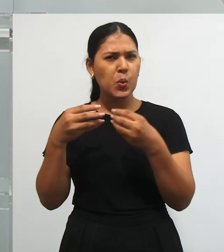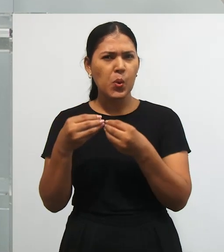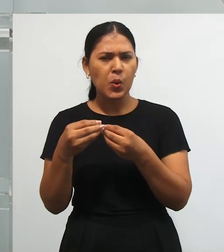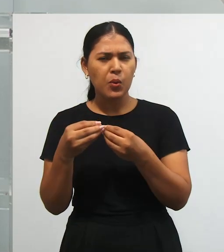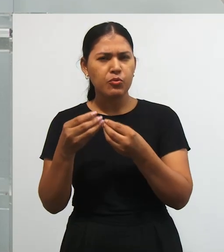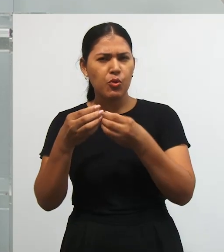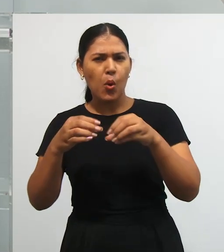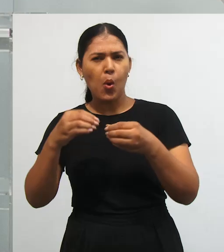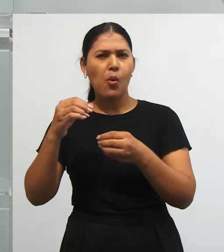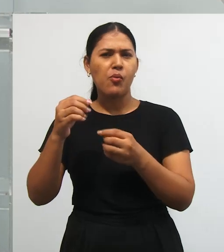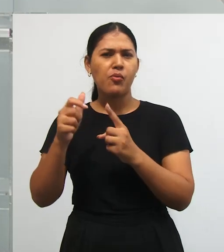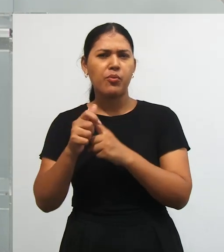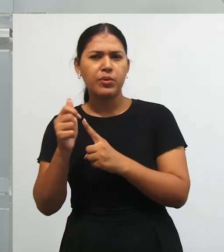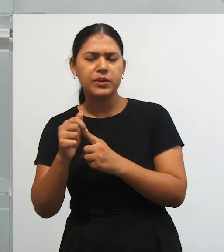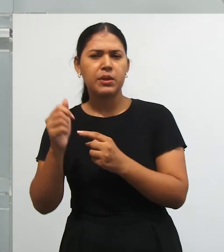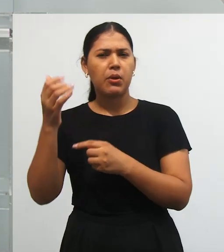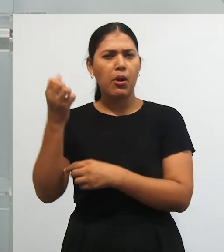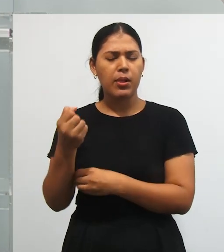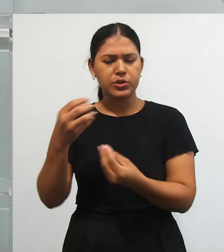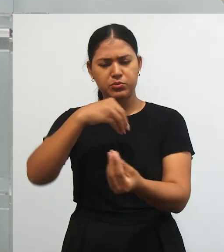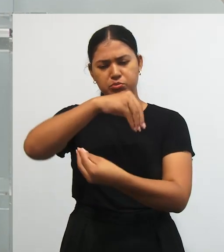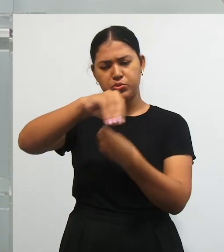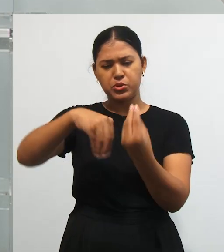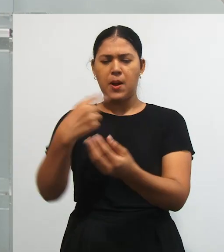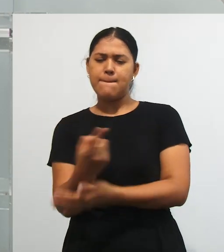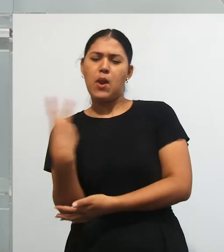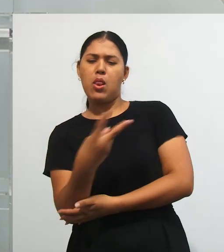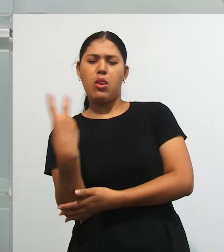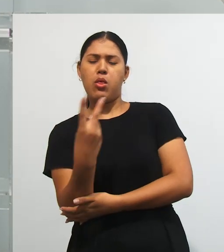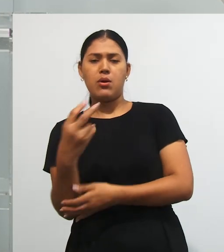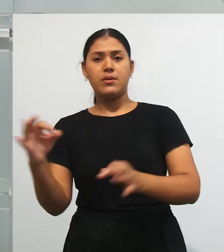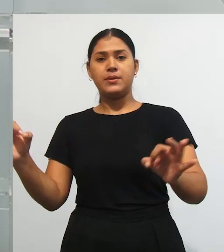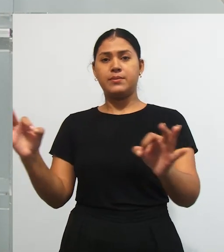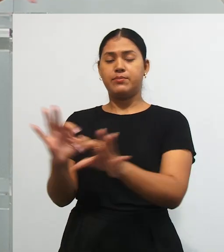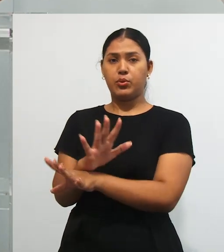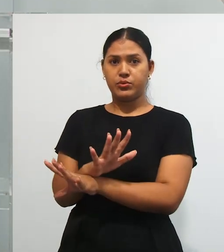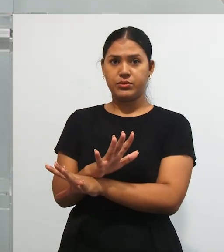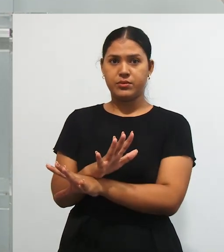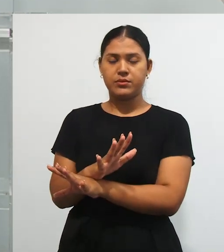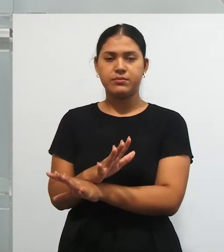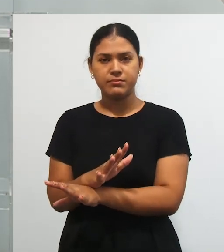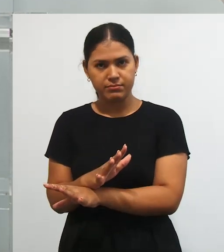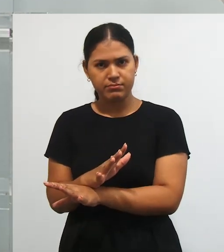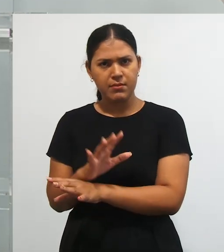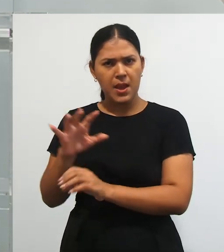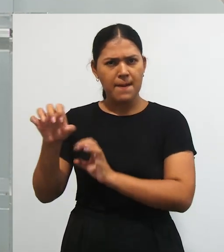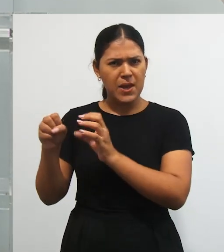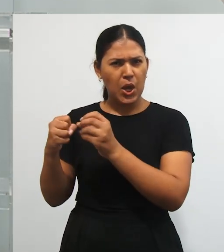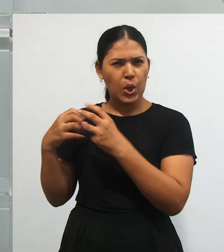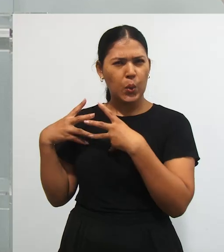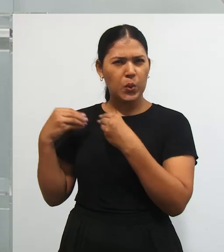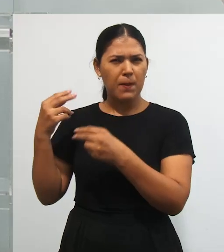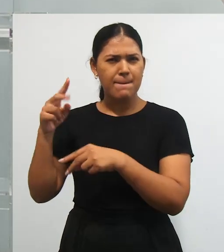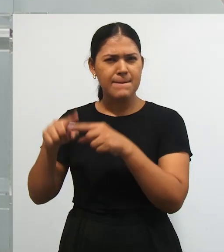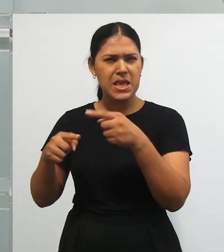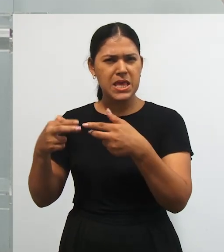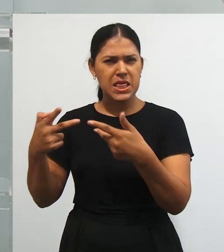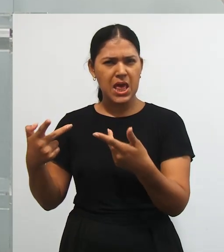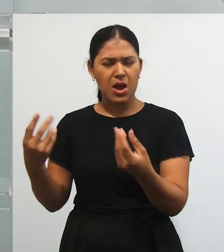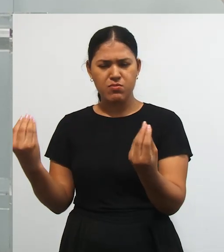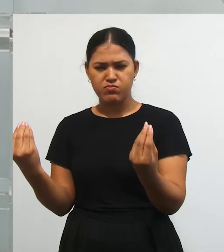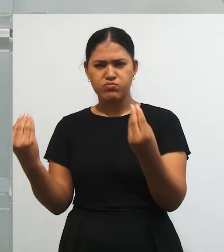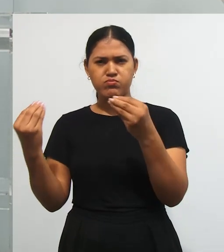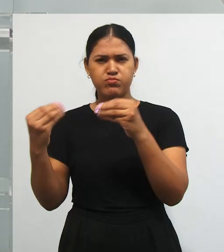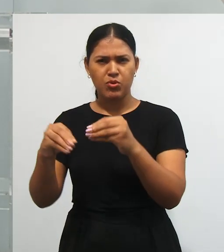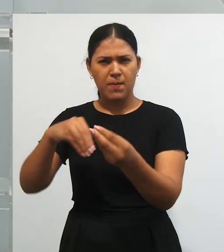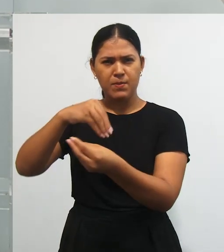E aí, o que você vai fazer? Se você der isso para uma criança, o que ela vai fazer? Ela vai pegar todo, juntar, colocar numa bacia e colocar no forno.